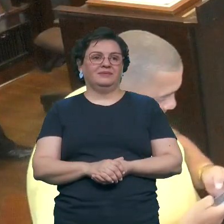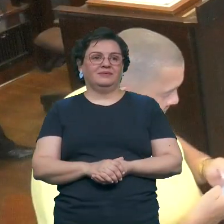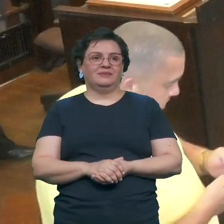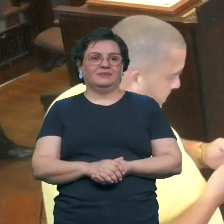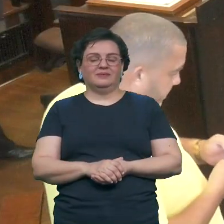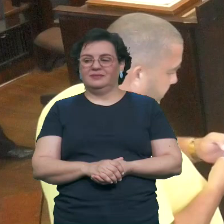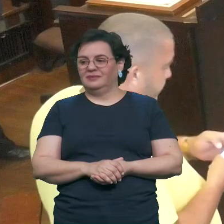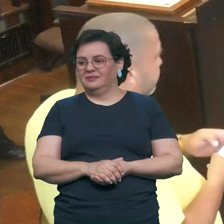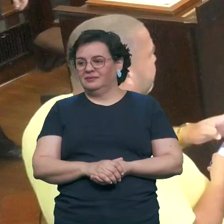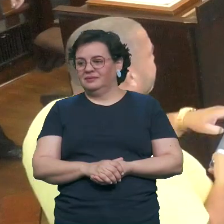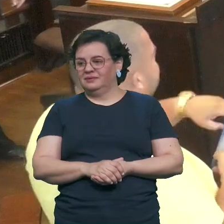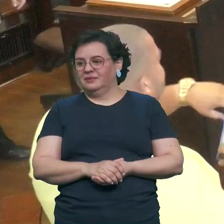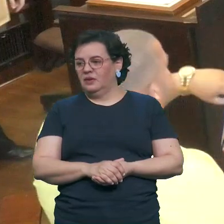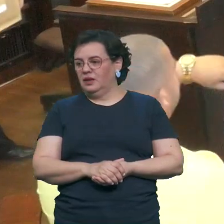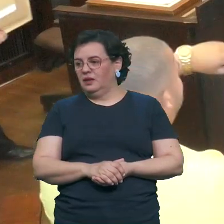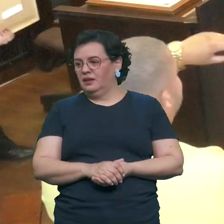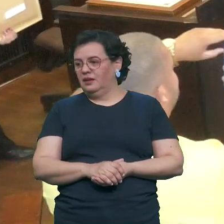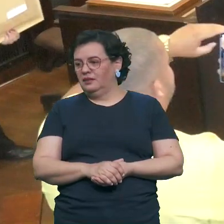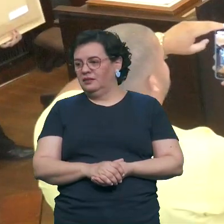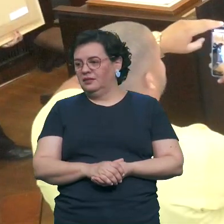Silva.